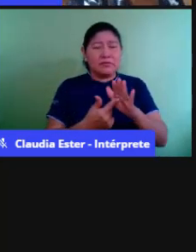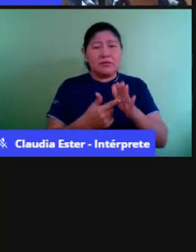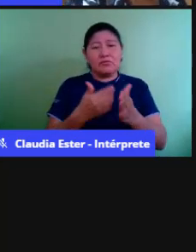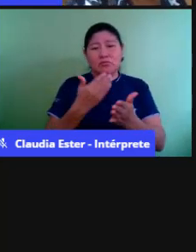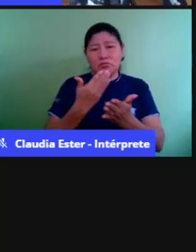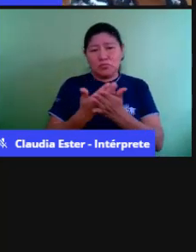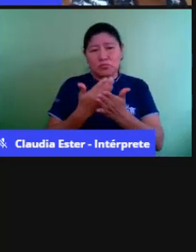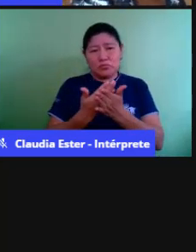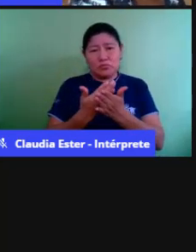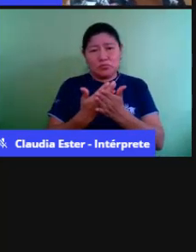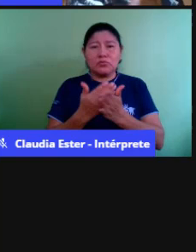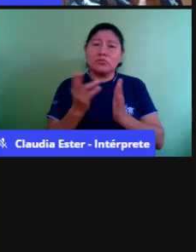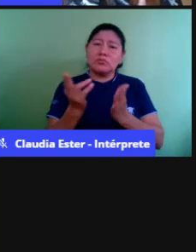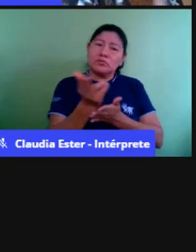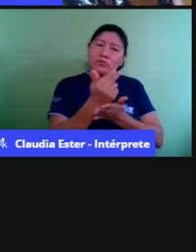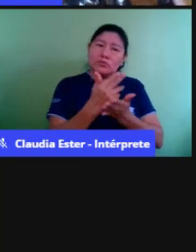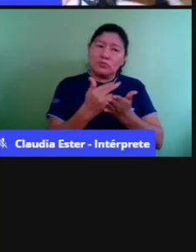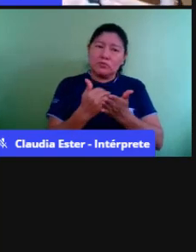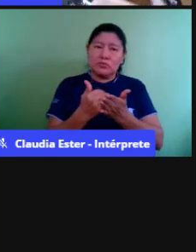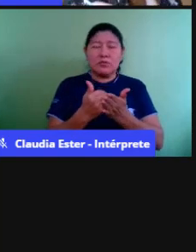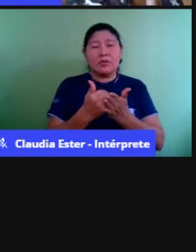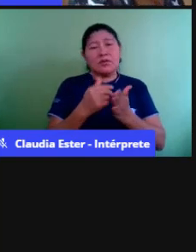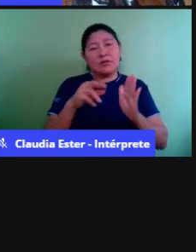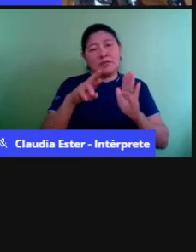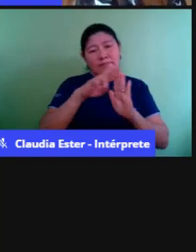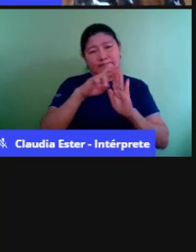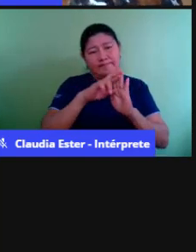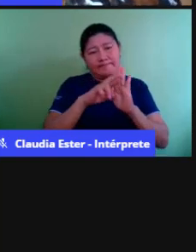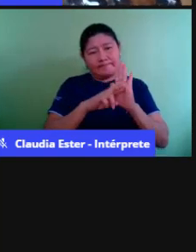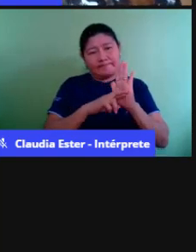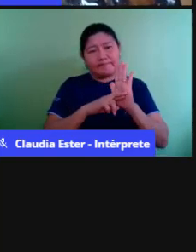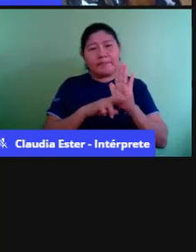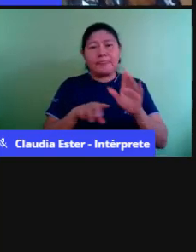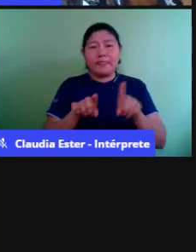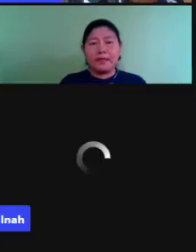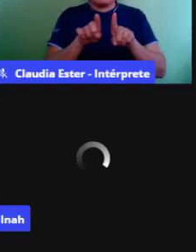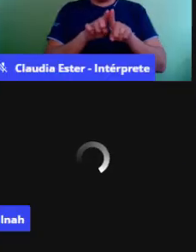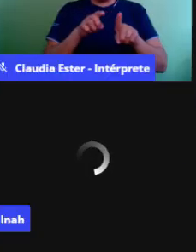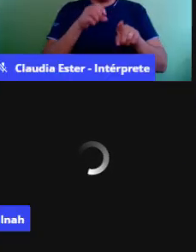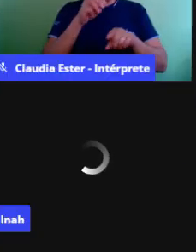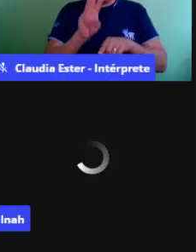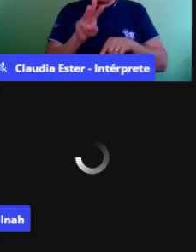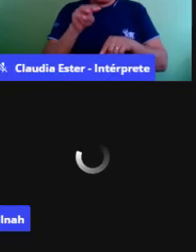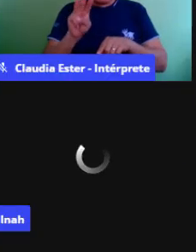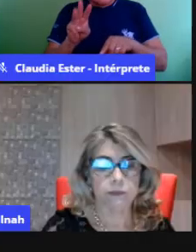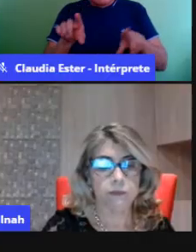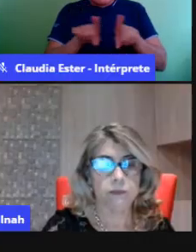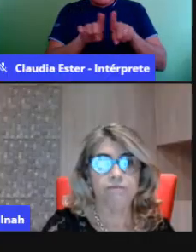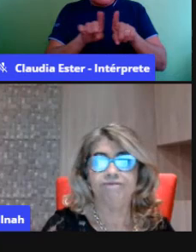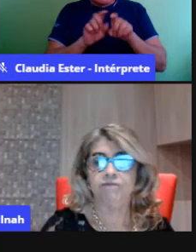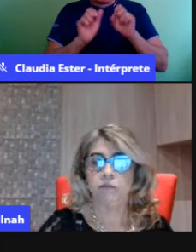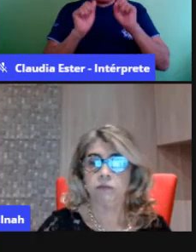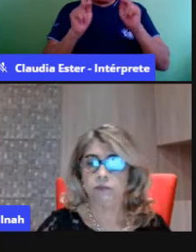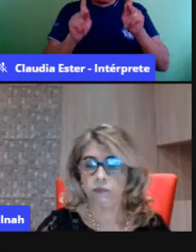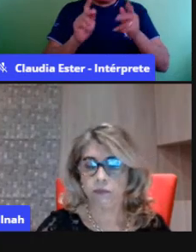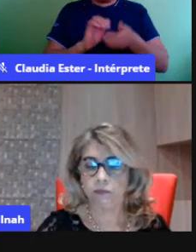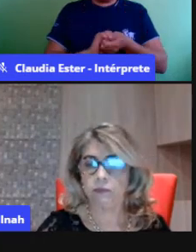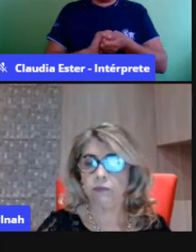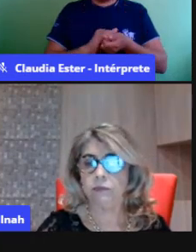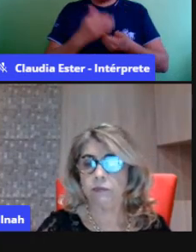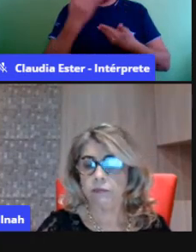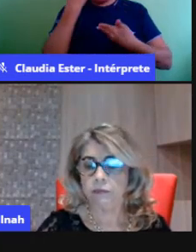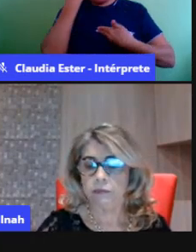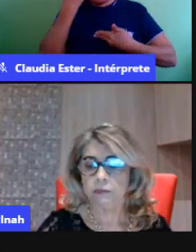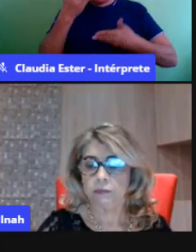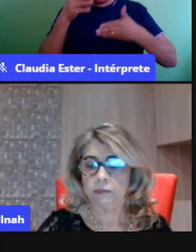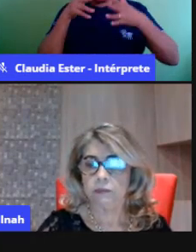dessas referências, e também nós vamos deixar sugestões de sites que vocês podem estar visitando. Então, eu fico aqui com vocês,